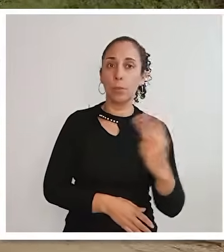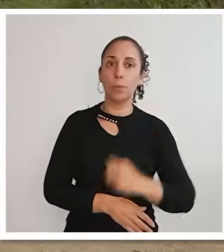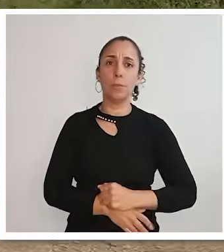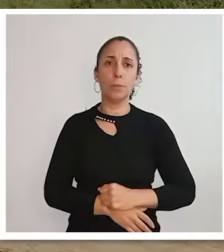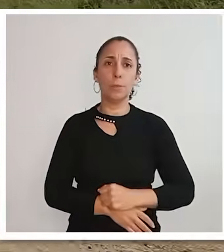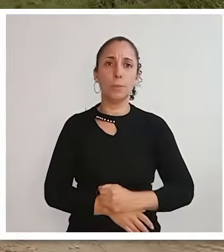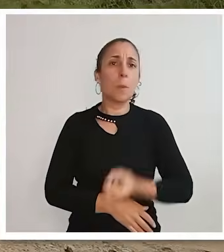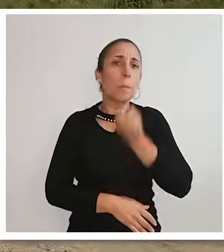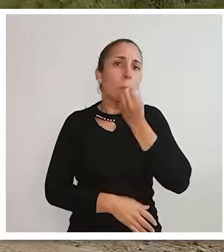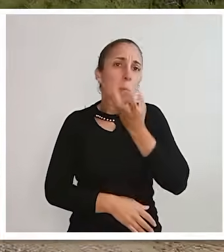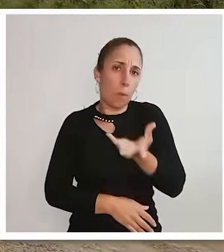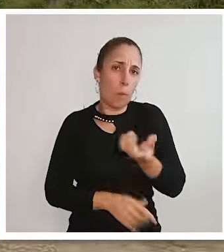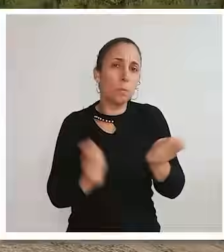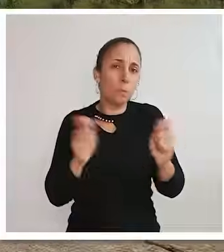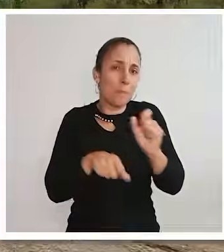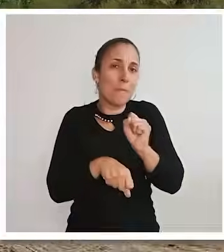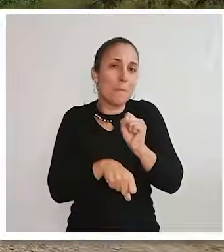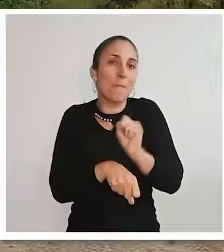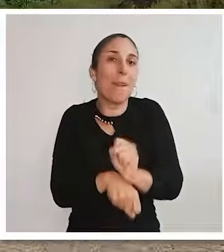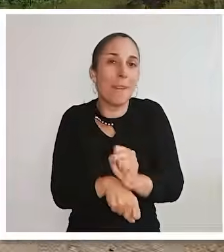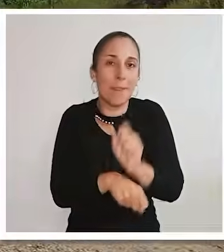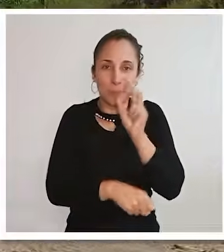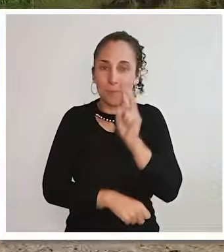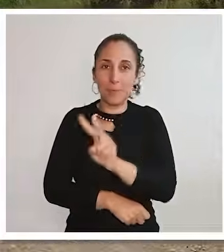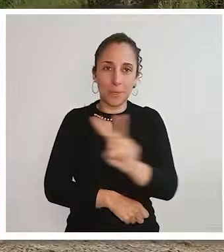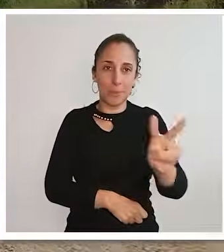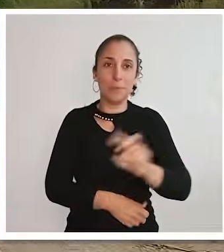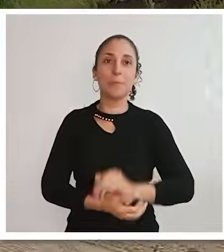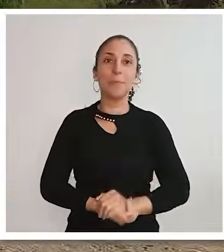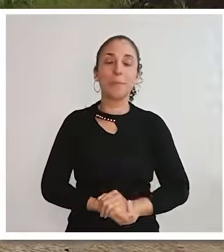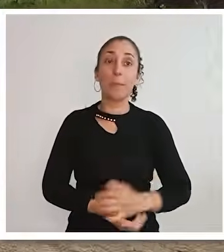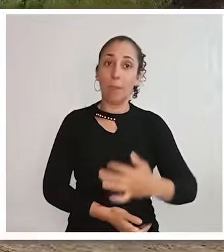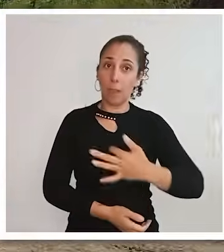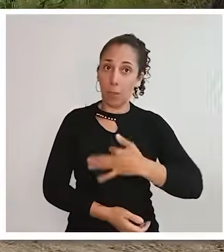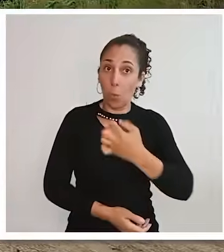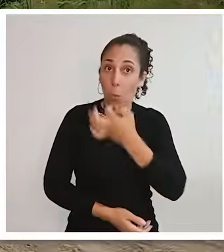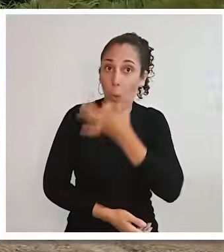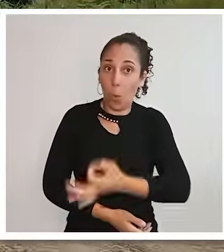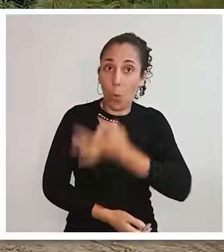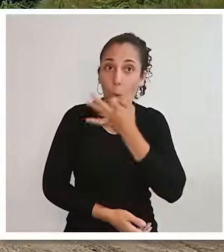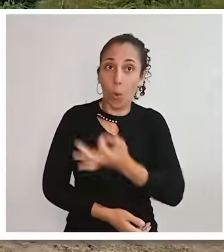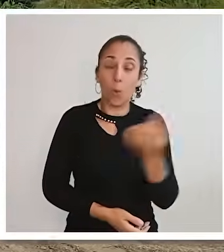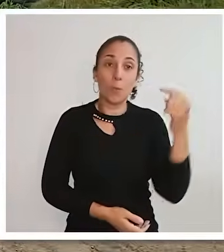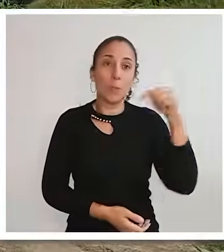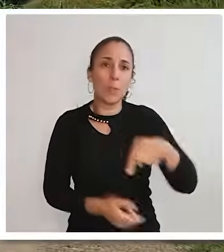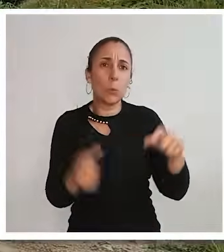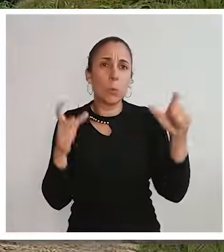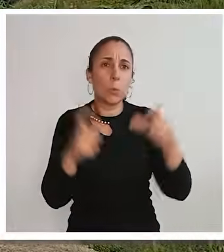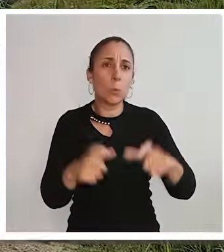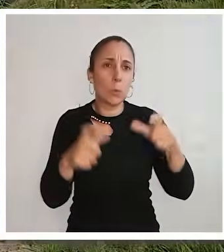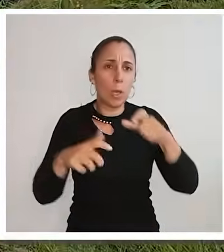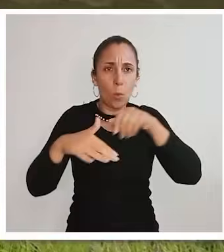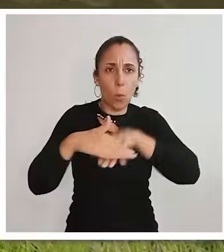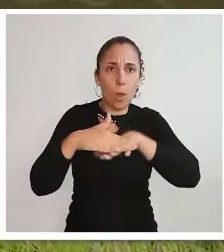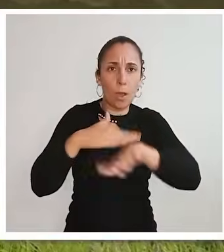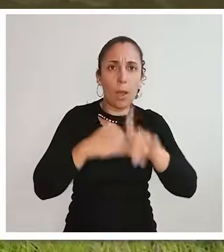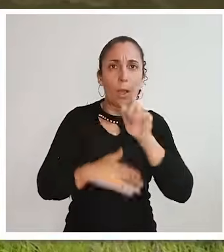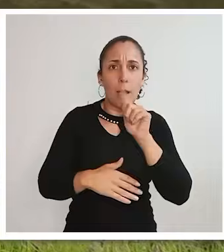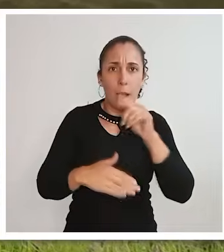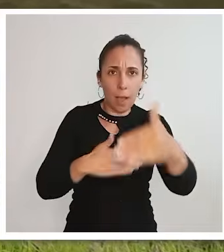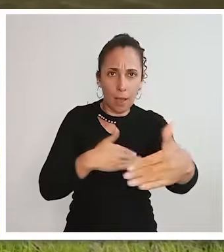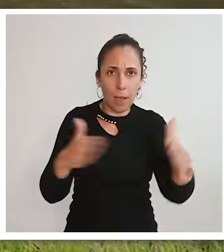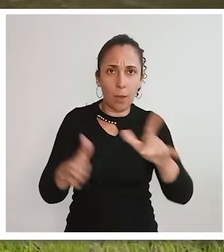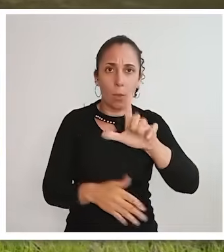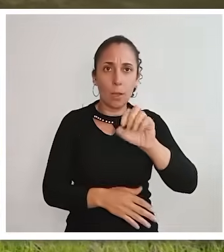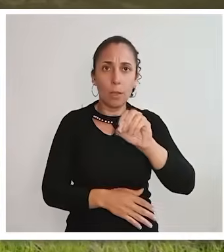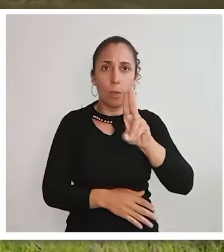do reservatório Louriçal. Vale a pena fazer uma parada para conferir, ainda mais se você também curte engenharia. Esse